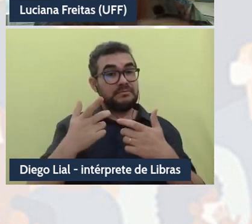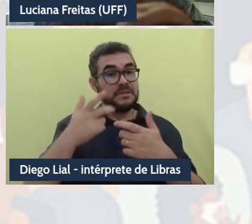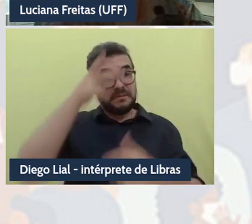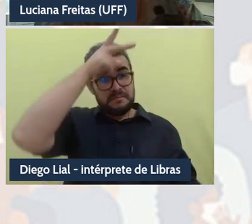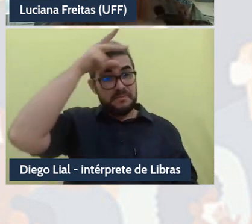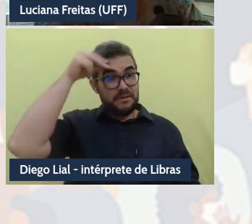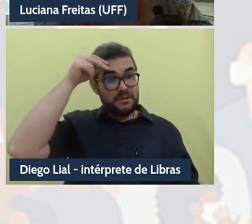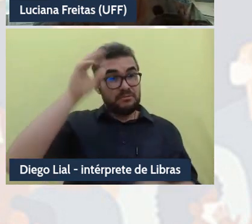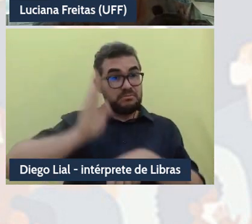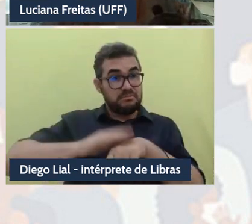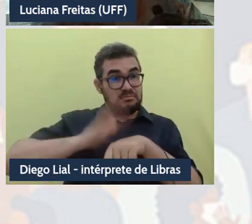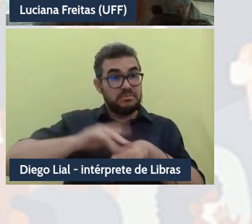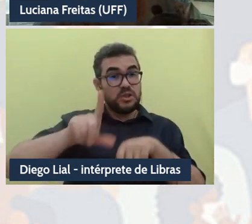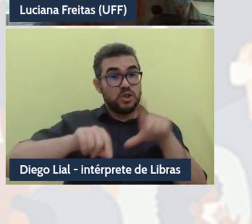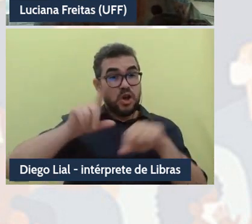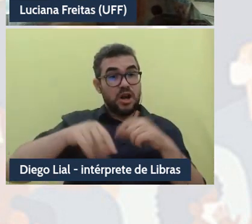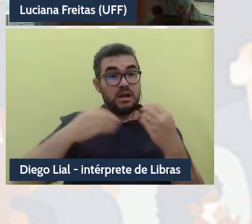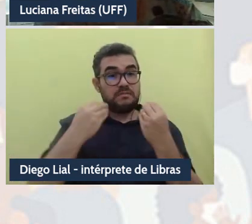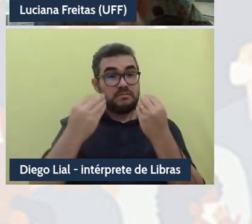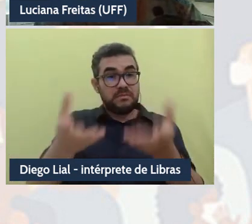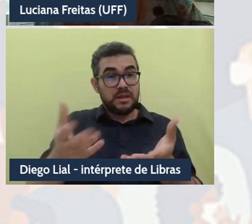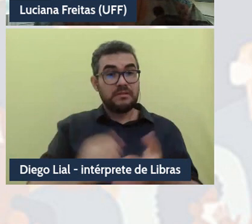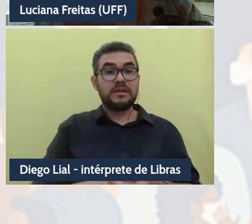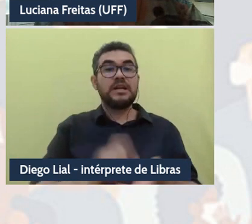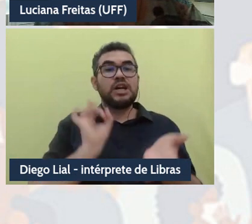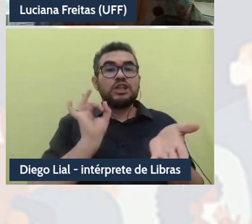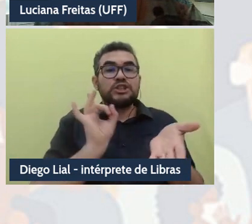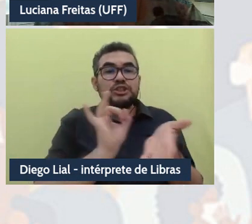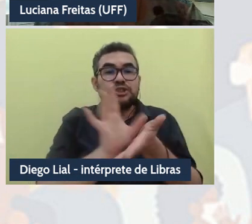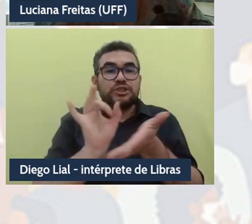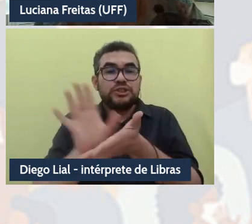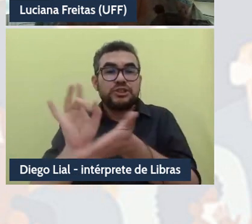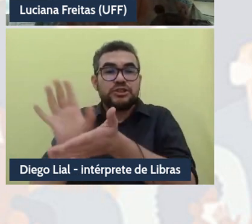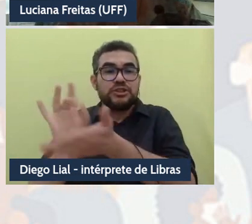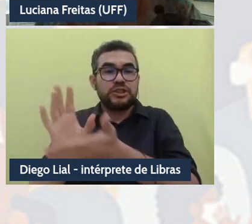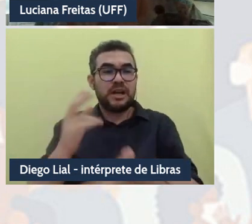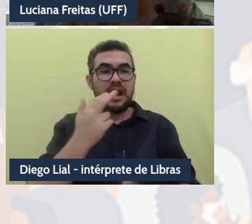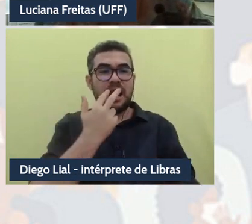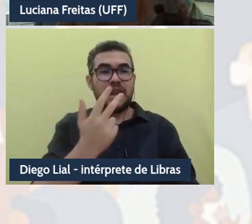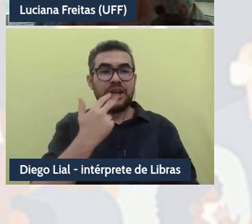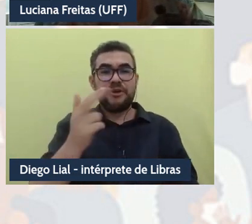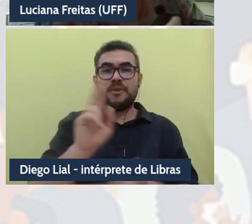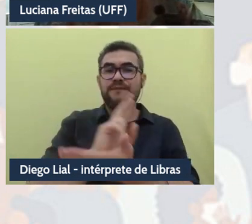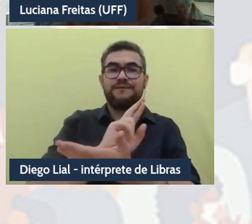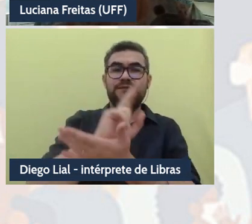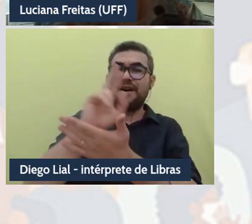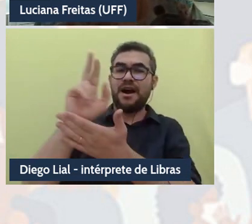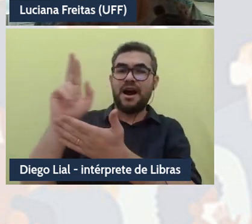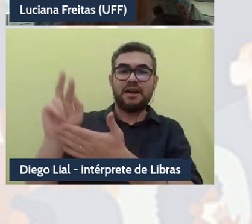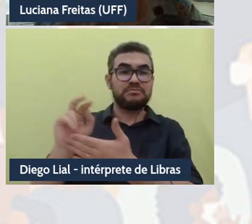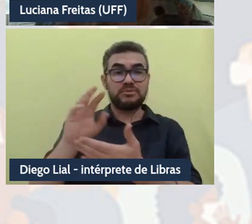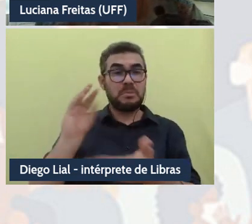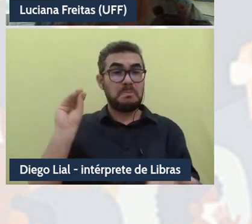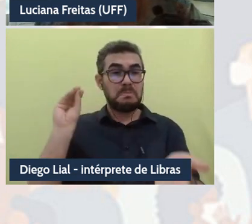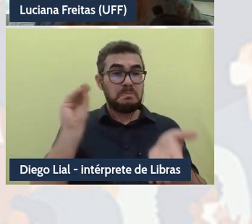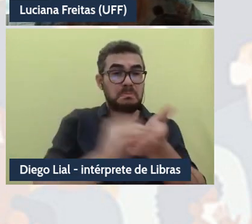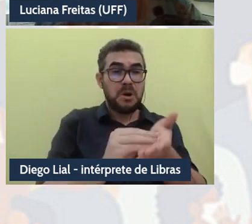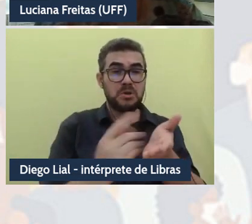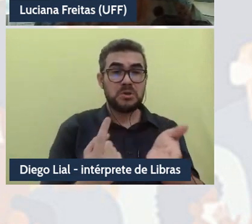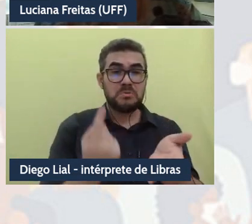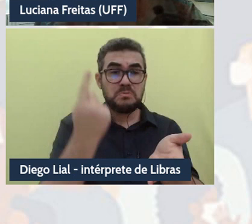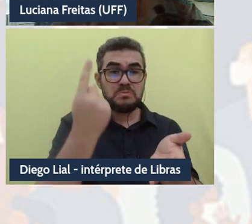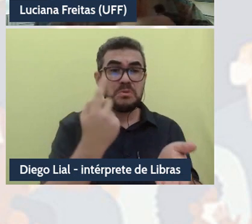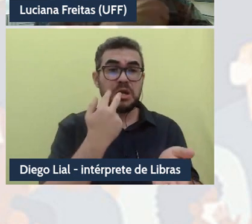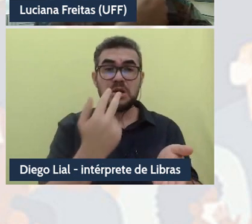curriculares, como excluiu língua estrangeira moderna e impôs apenas a língua inglesa como língua adicional pela primeira vez na história do